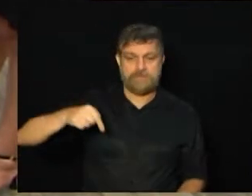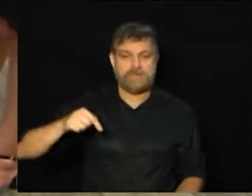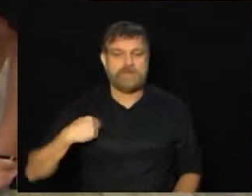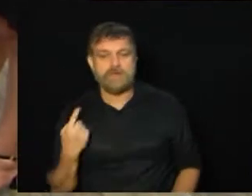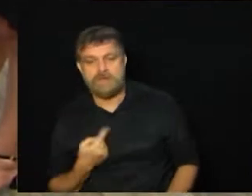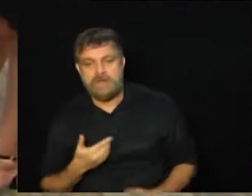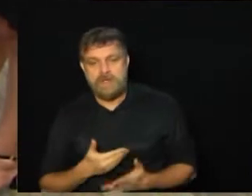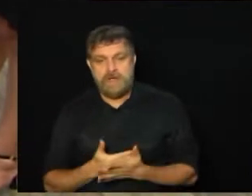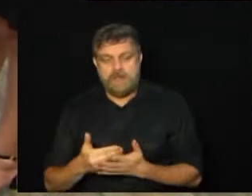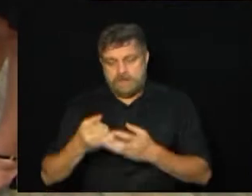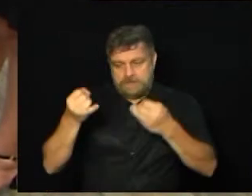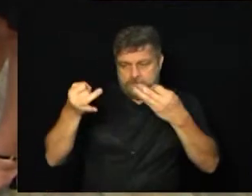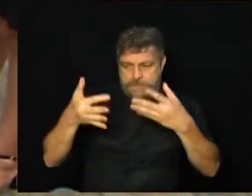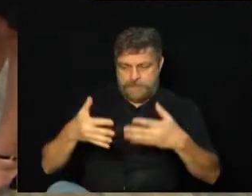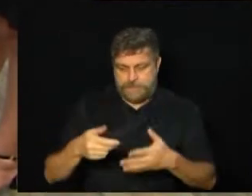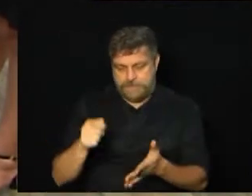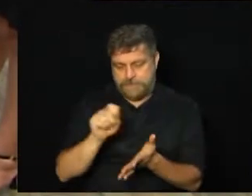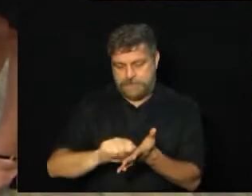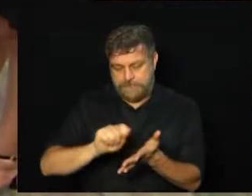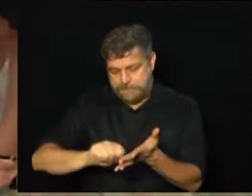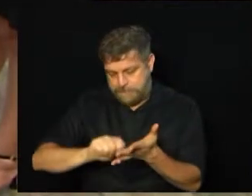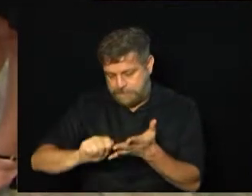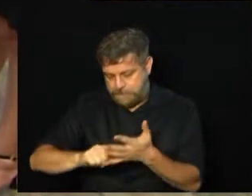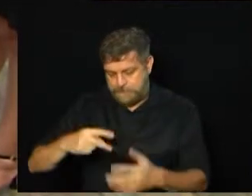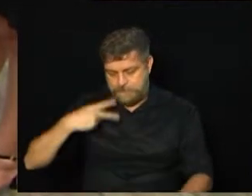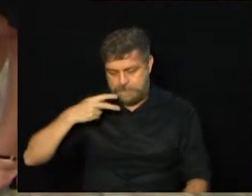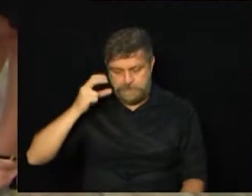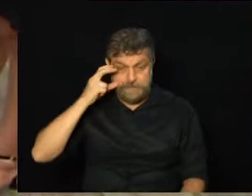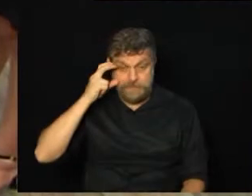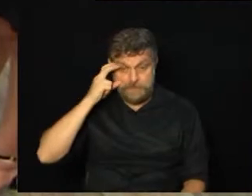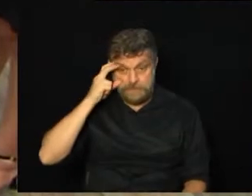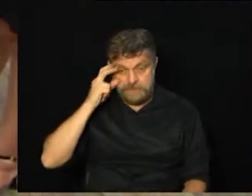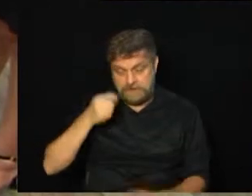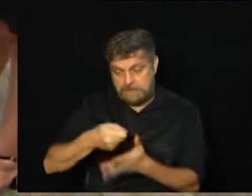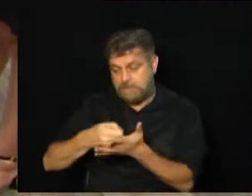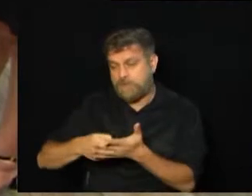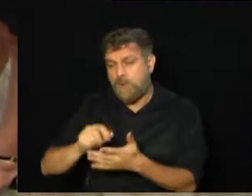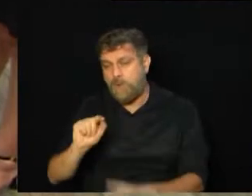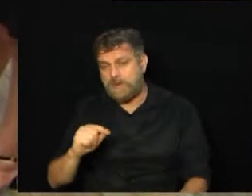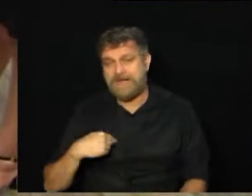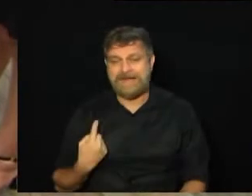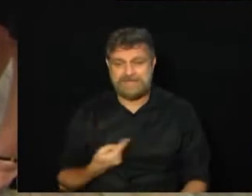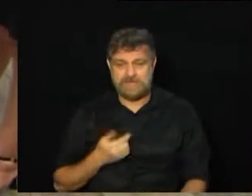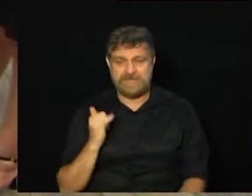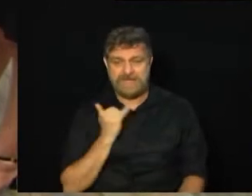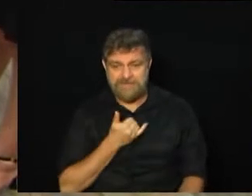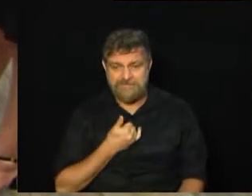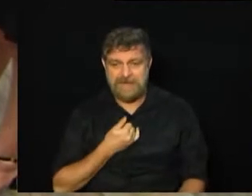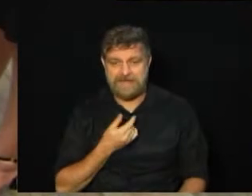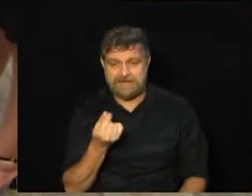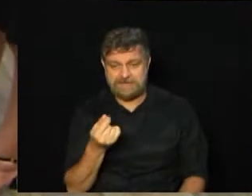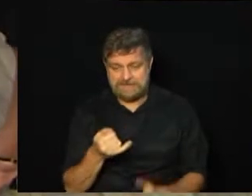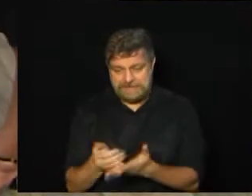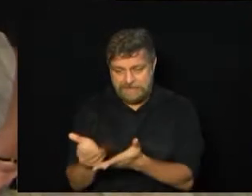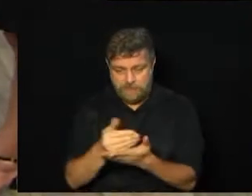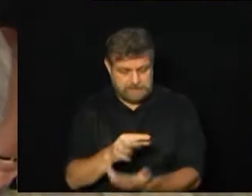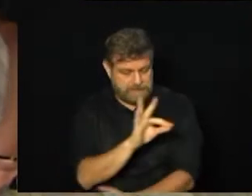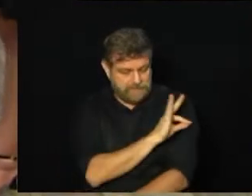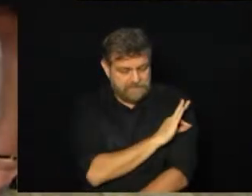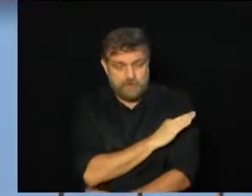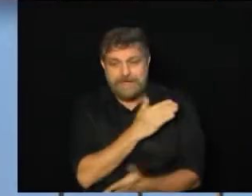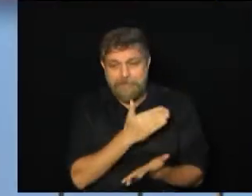gente começa falando sobre uma indicação do vereador Carlinhos Camelot. A gente que fala tanto sobre o Refis aqui no Notícias do